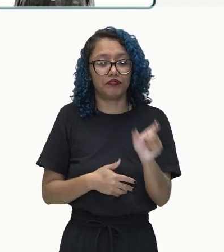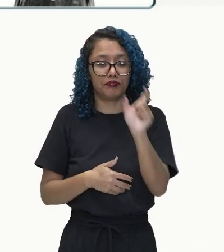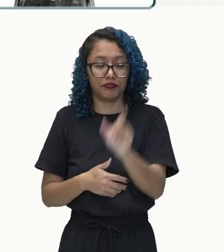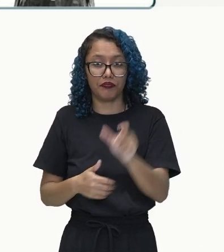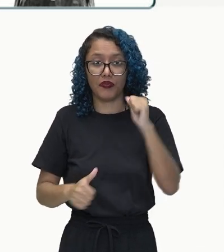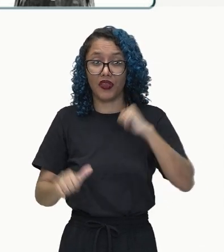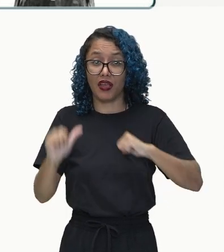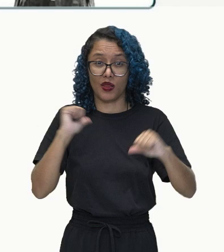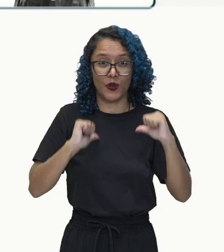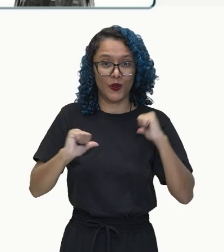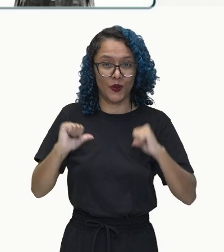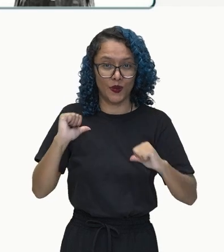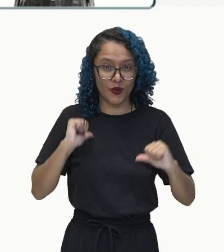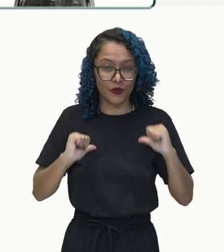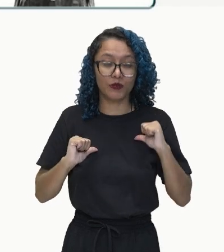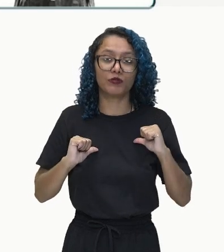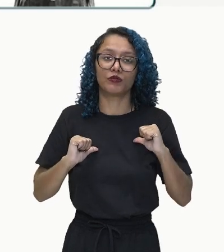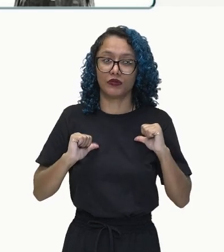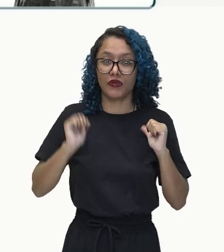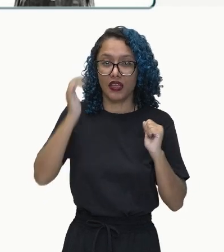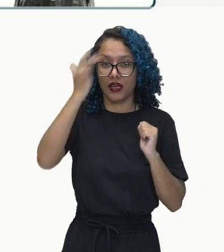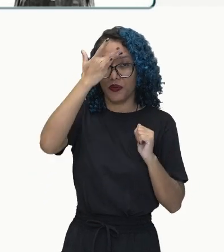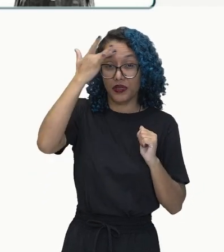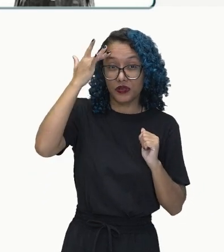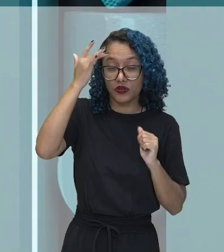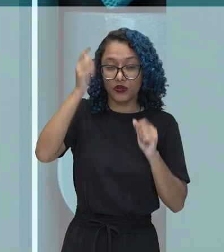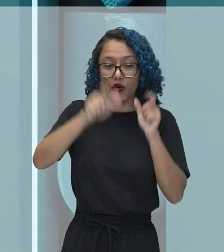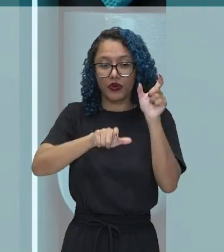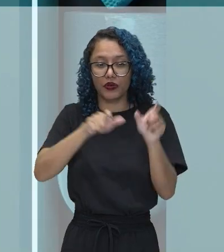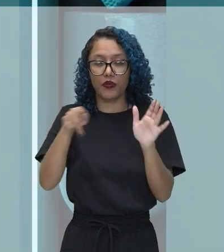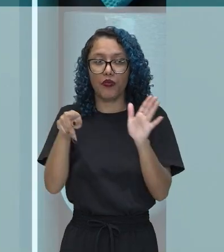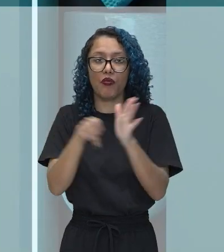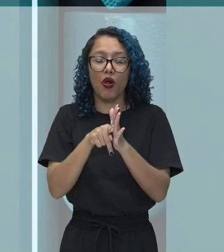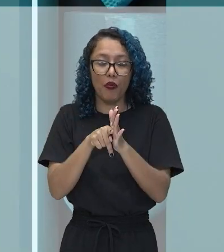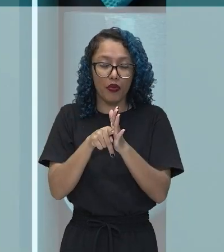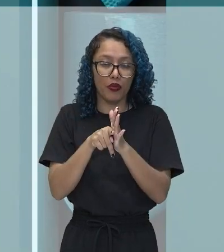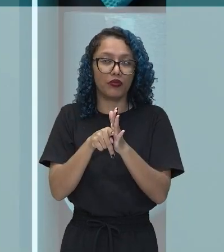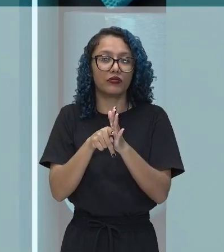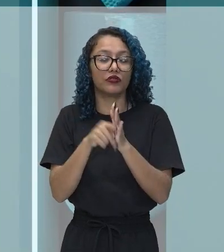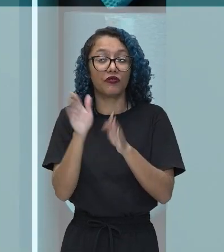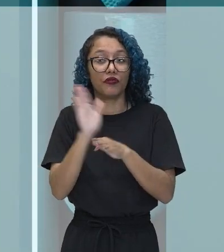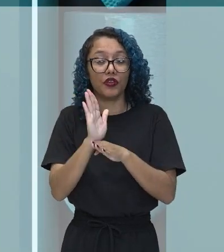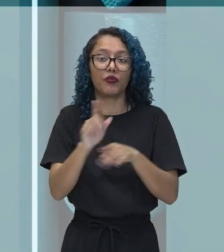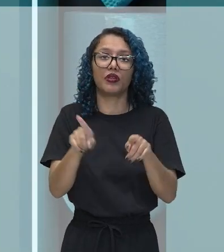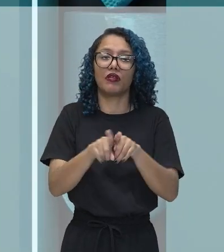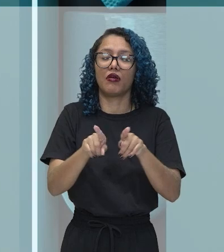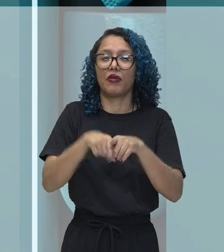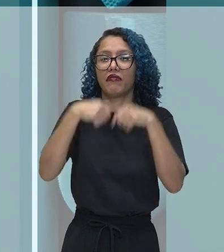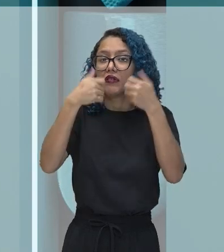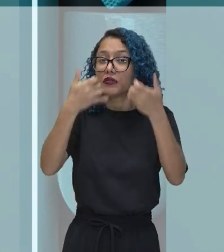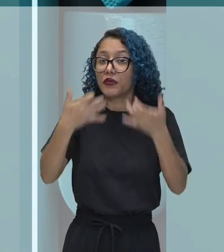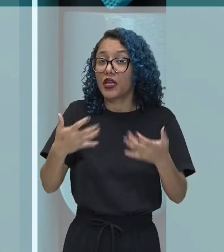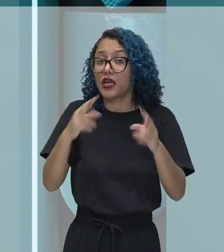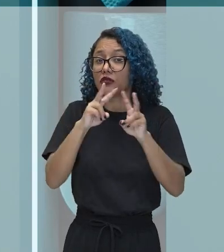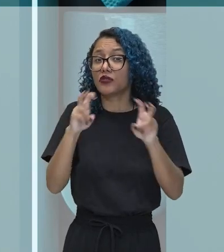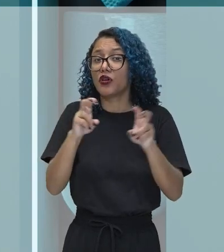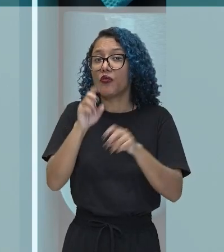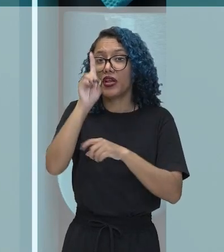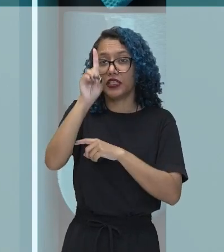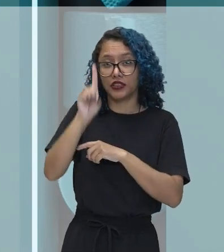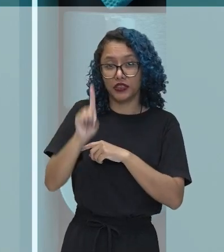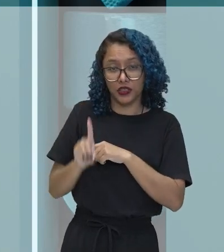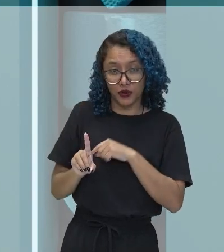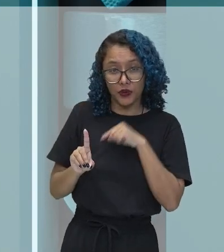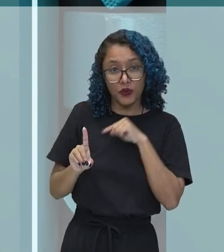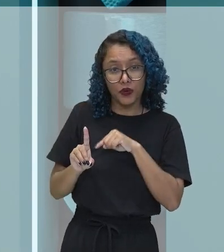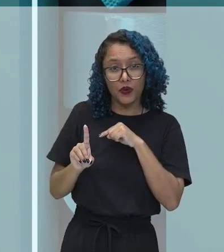respeito desses atores, vai falar sobre o diretor, né, sobre os trabalhos